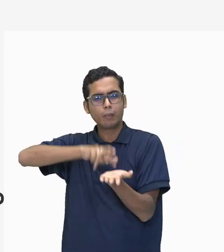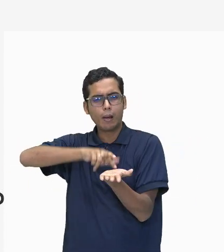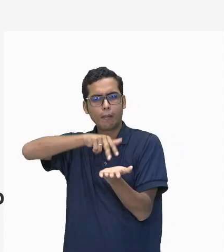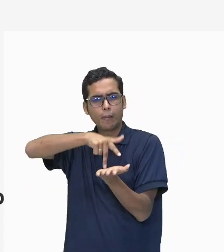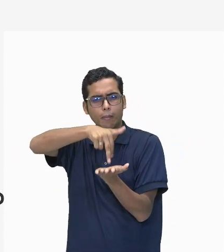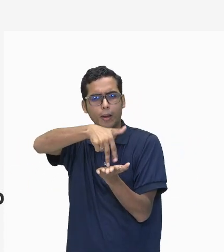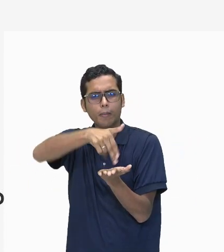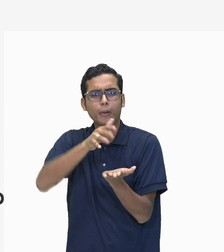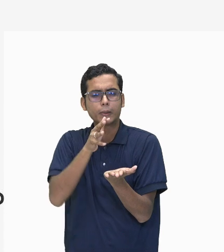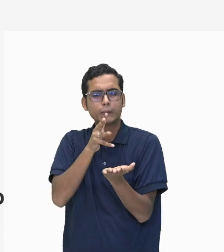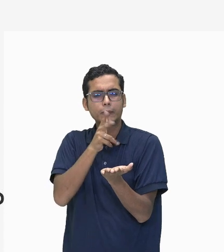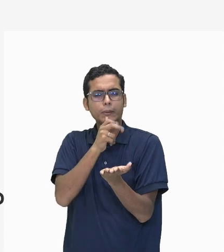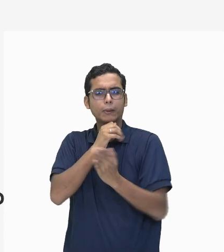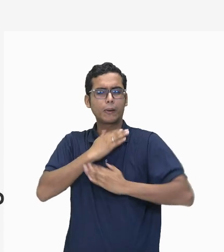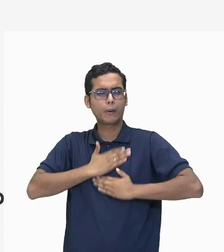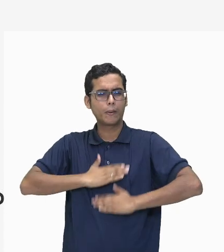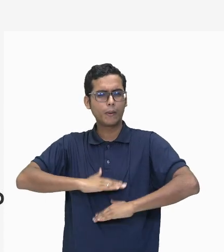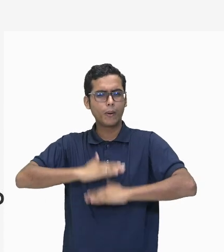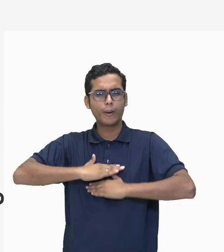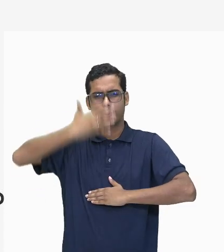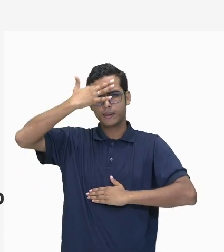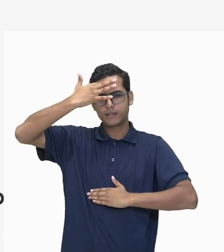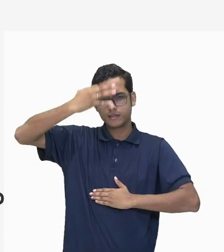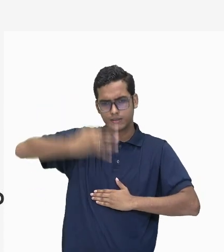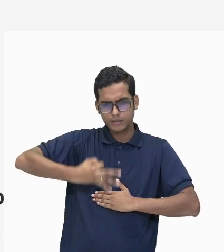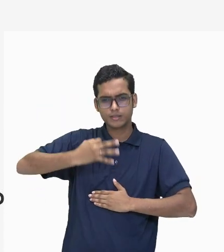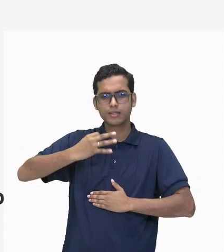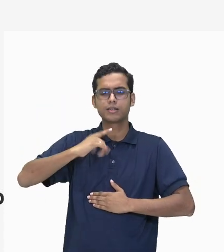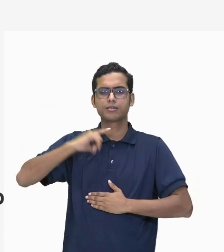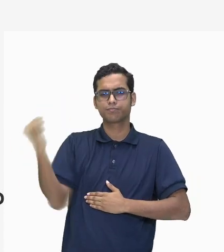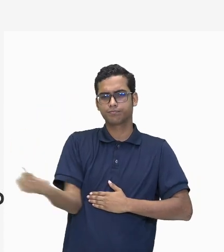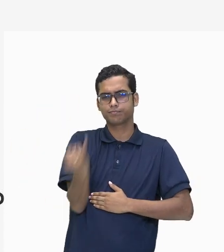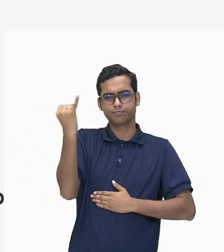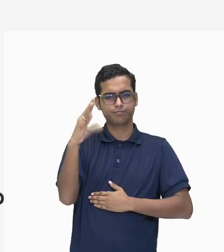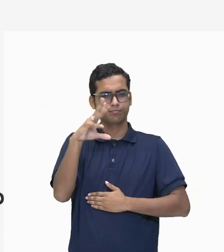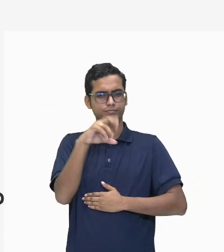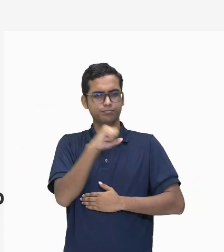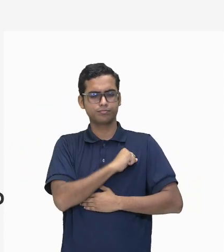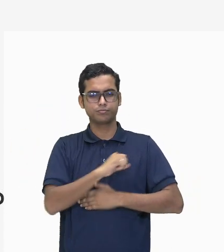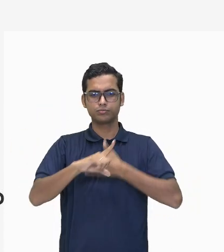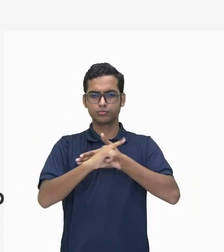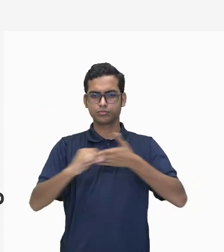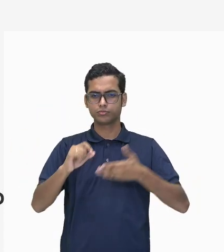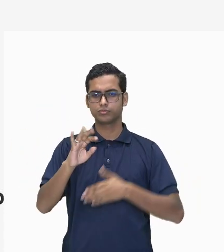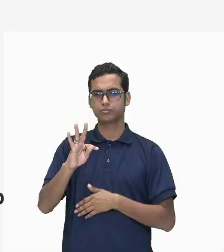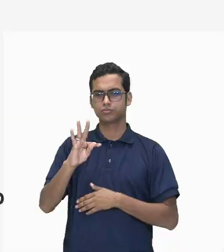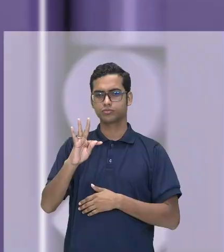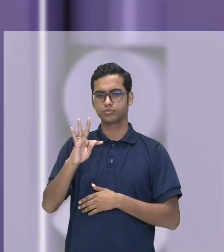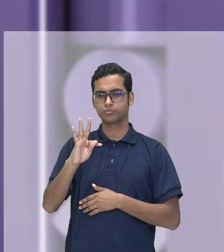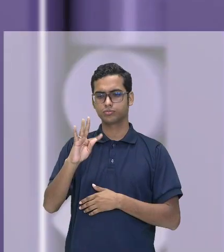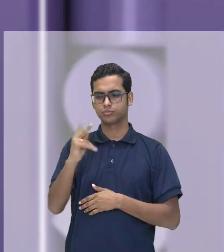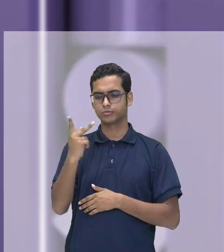me cresce funda a certeza de que vale a pena o amor. Tiago de Melo.